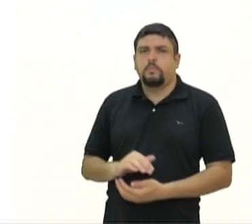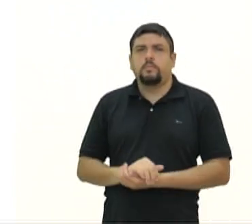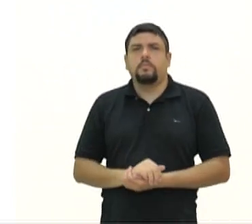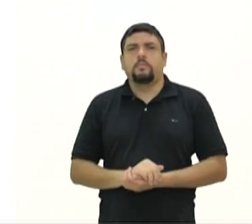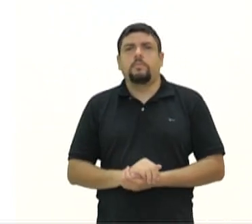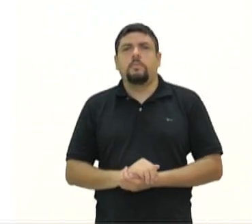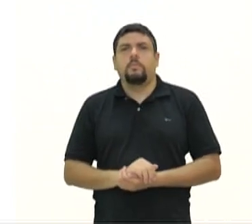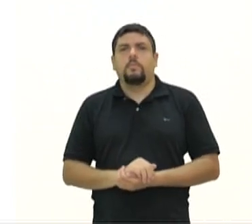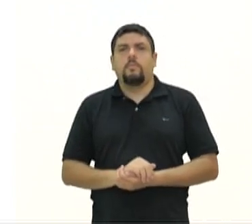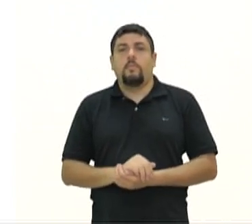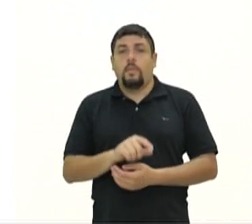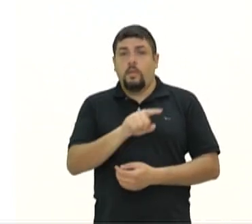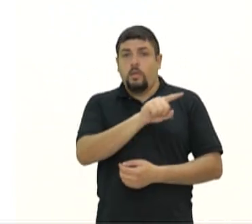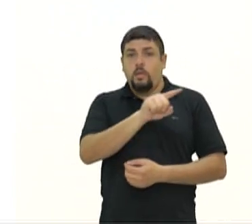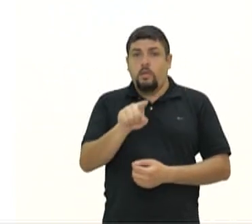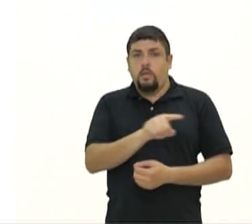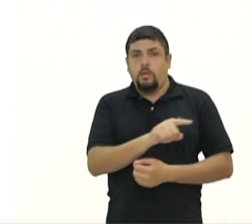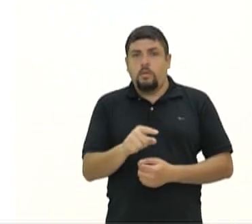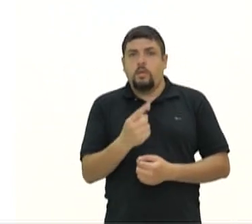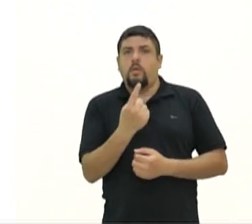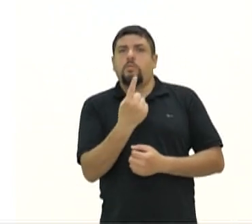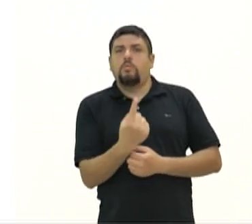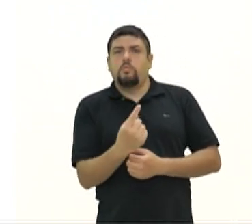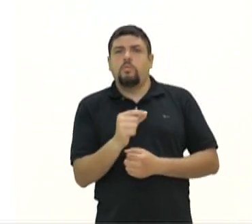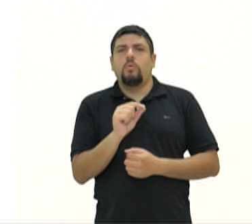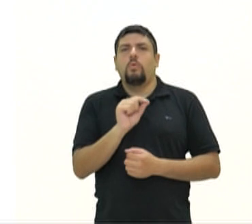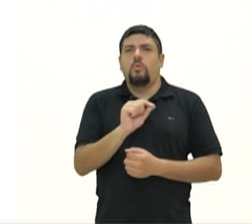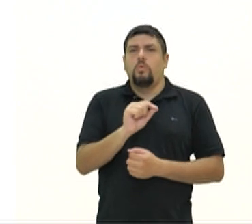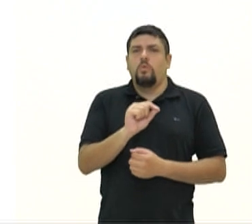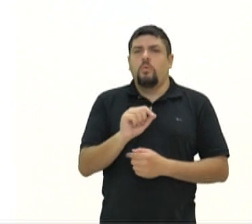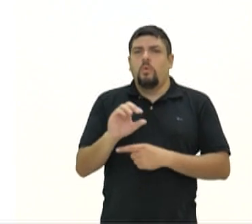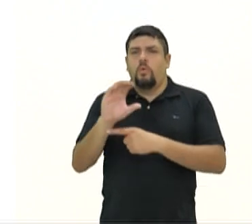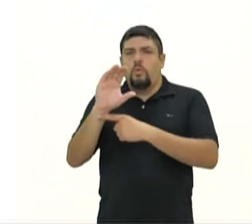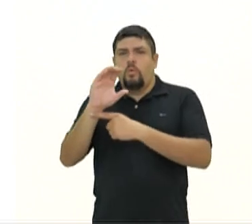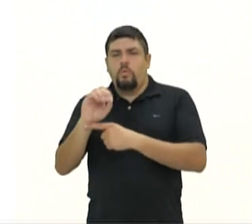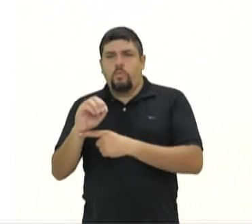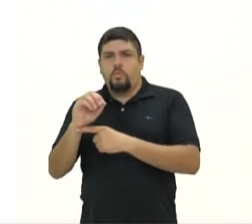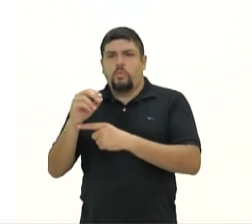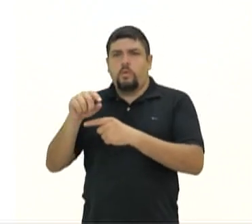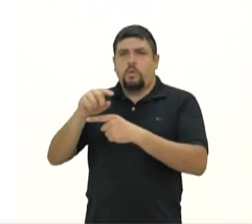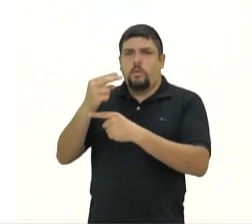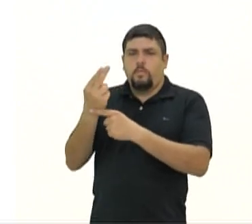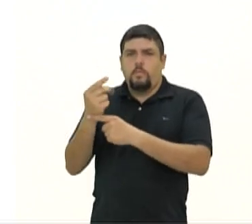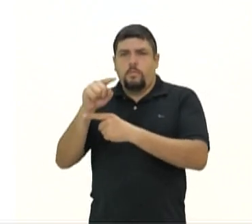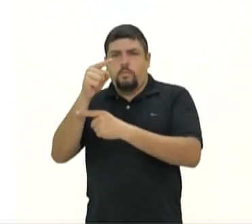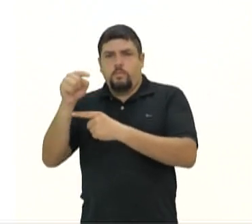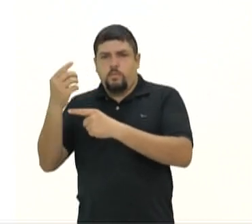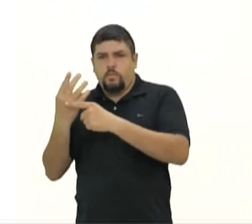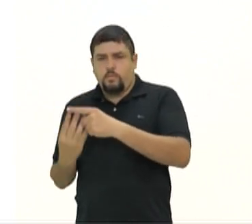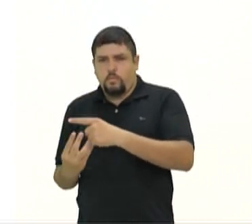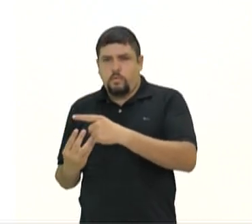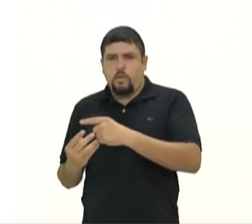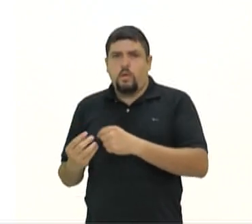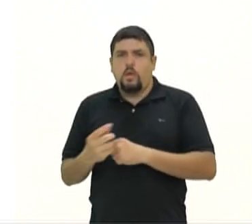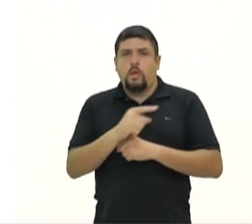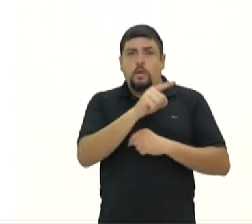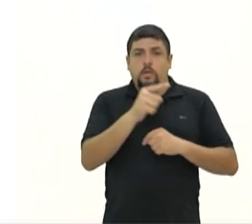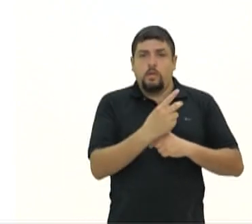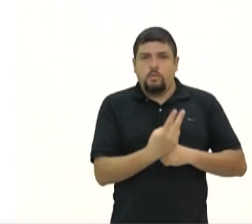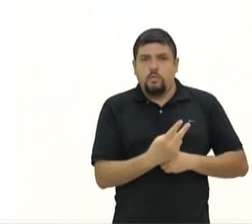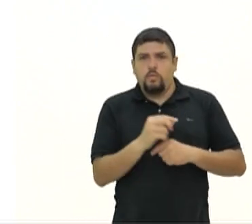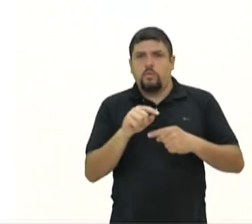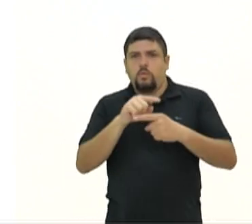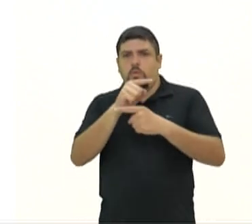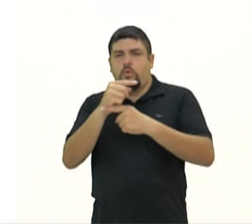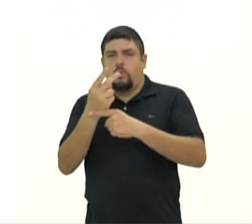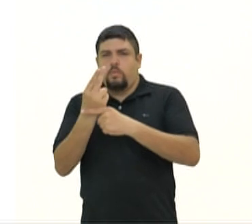Z1, lembra disso? Z1 tem o cosseno de π sobre 4 e Z2 tem o cosseno de π sobre 6. Você faz a diferença entre